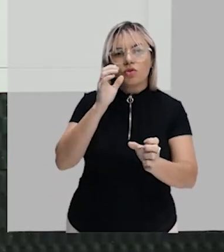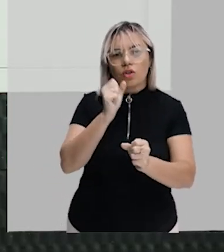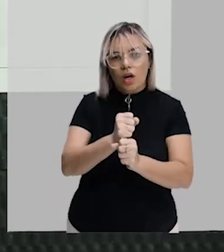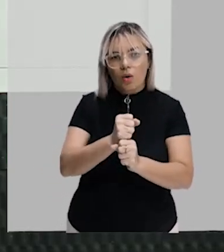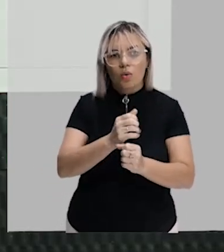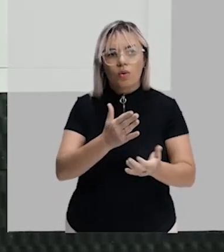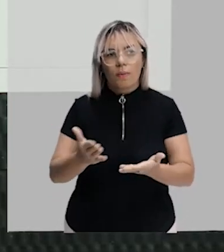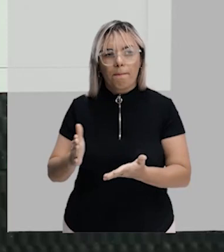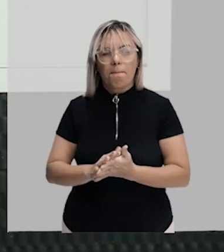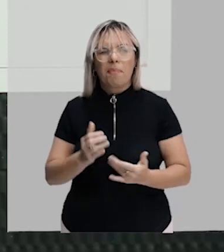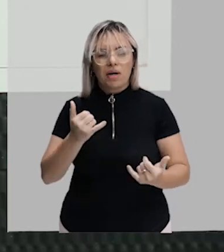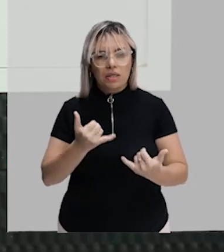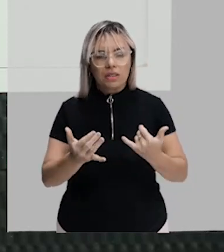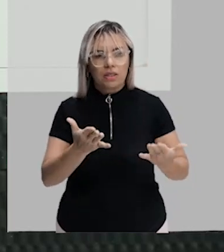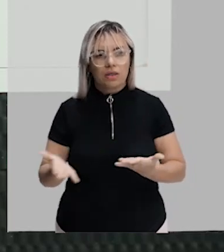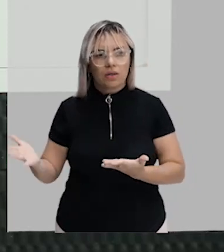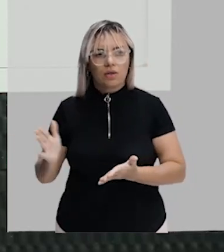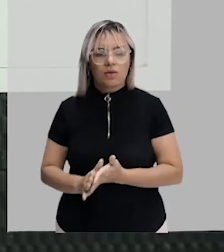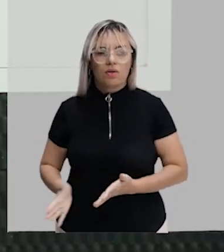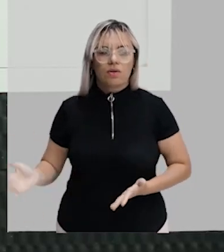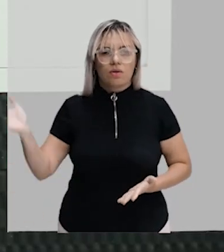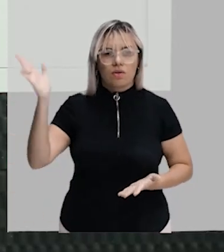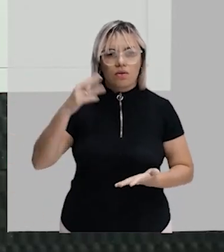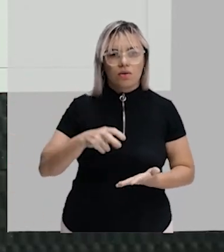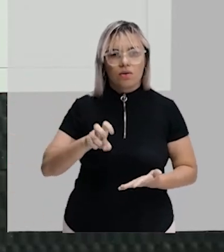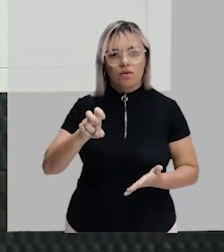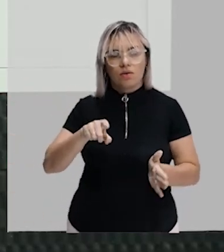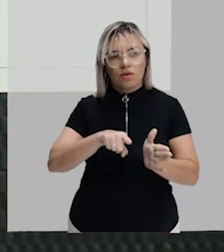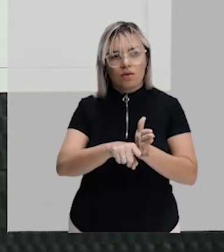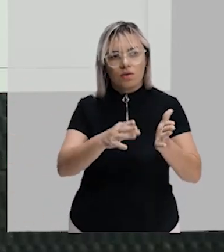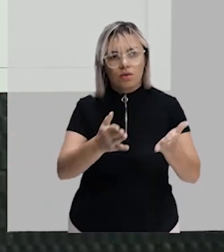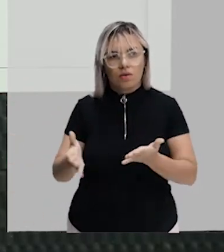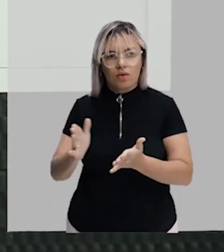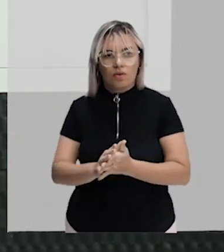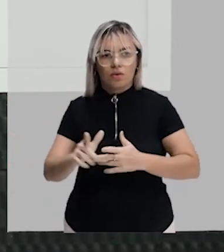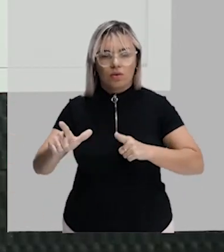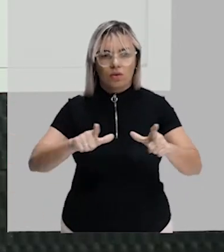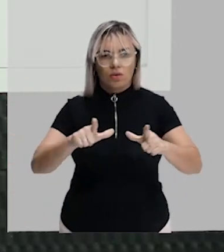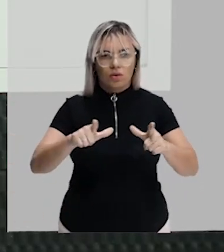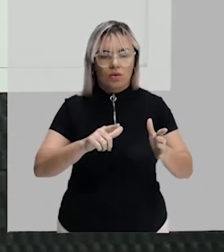tá? Vamos lá, turma. Quinta questão. Os funcionários